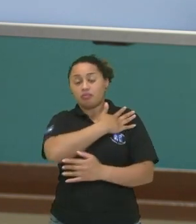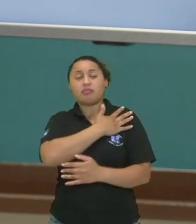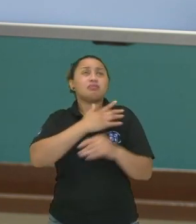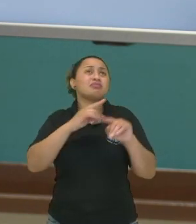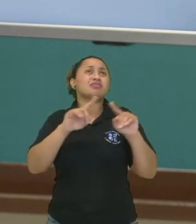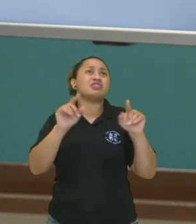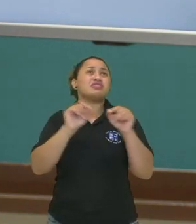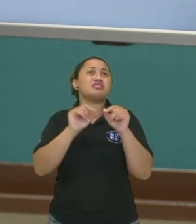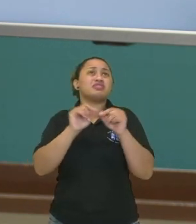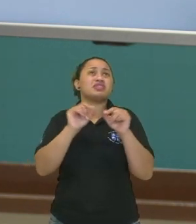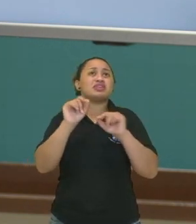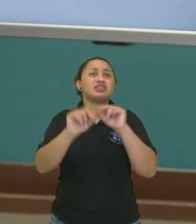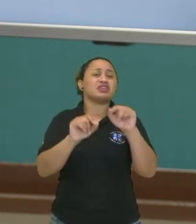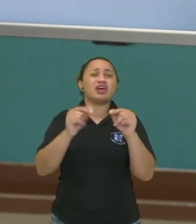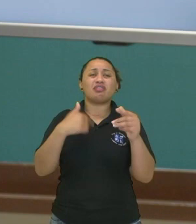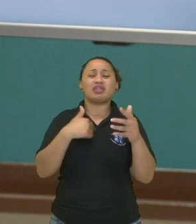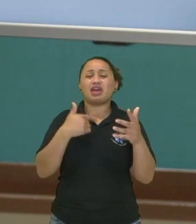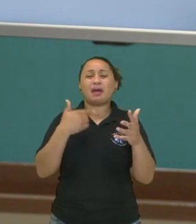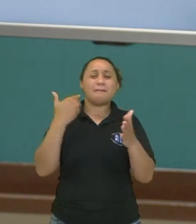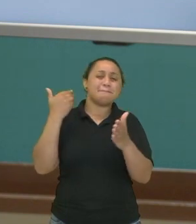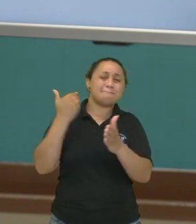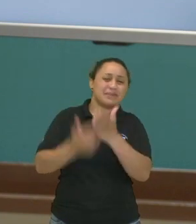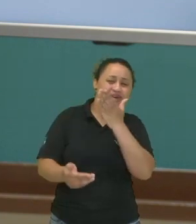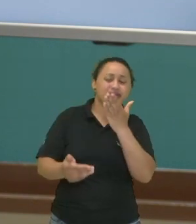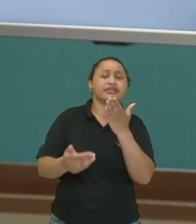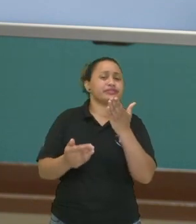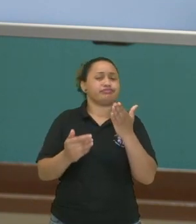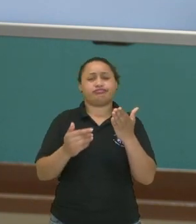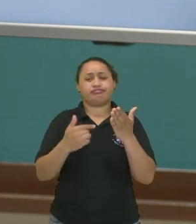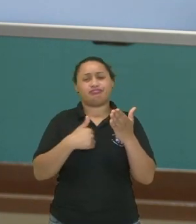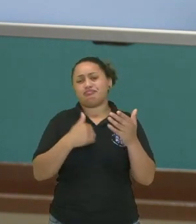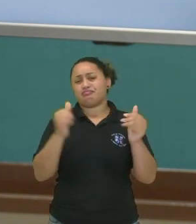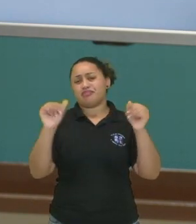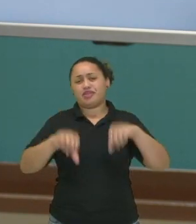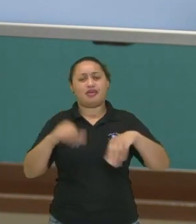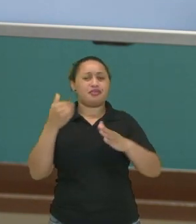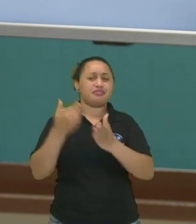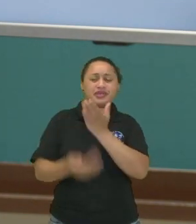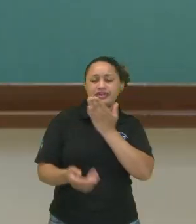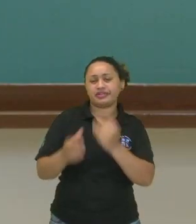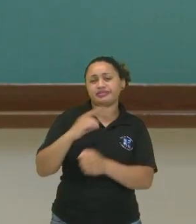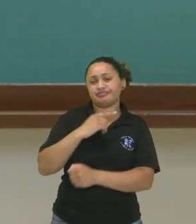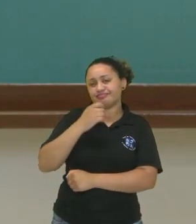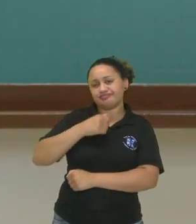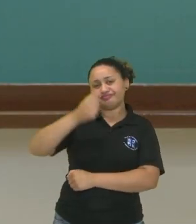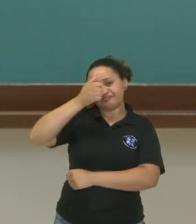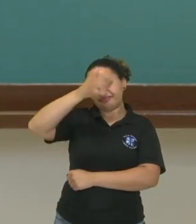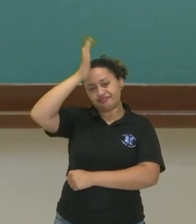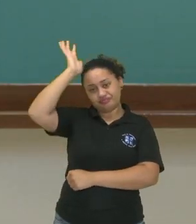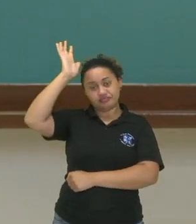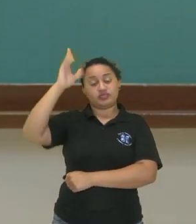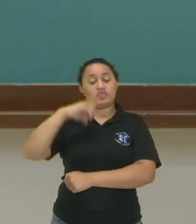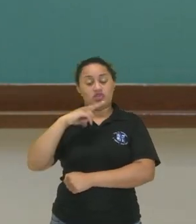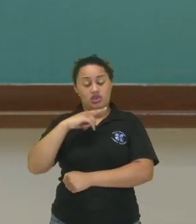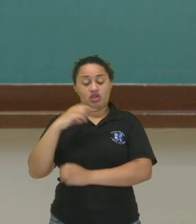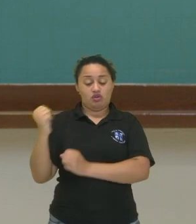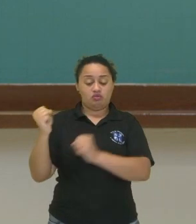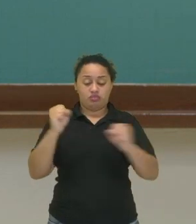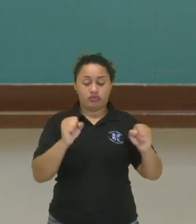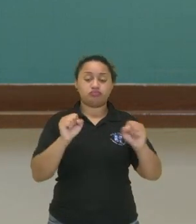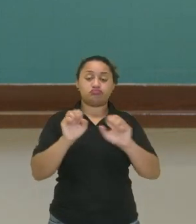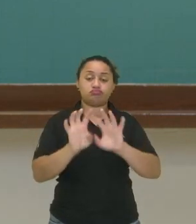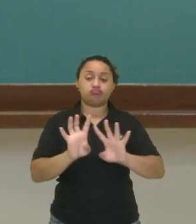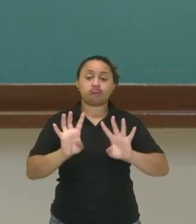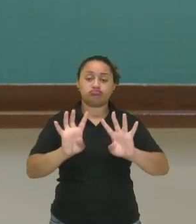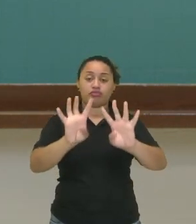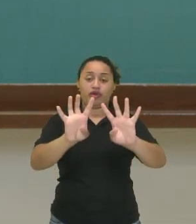a maior derrota militar da história de Roma. Ele tinha um poderoso exército e ele acreditou que